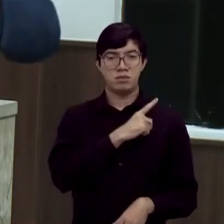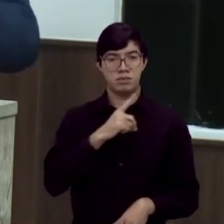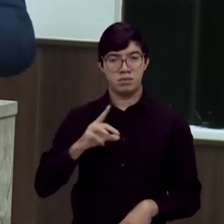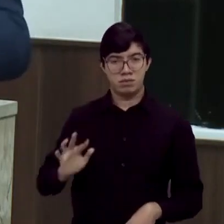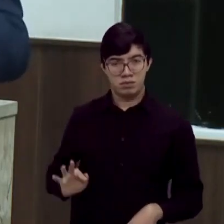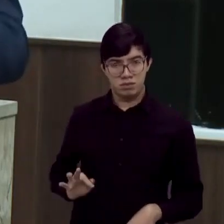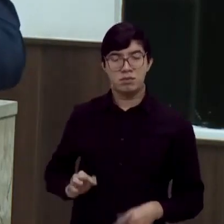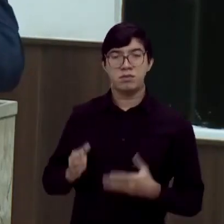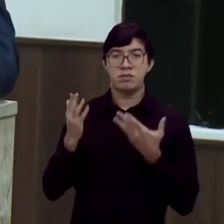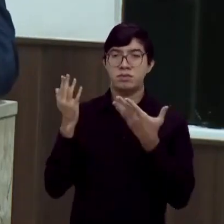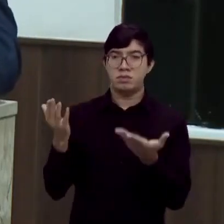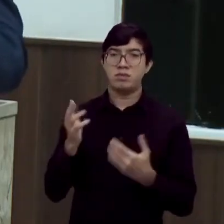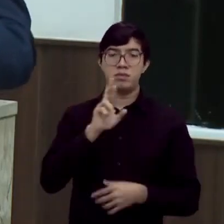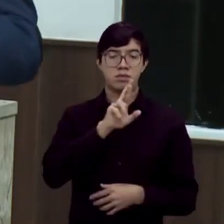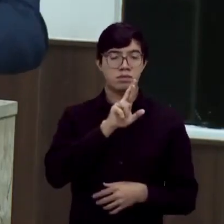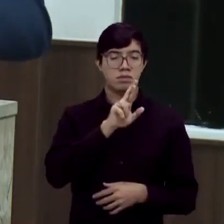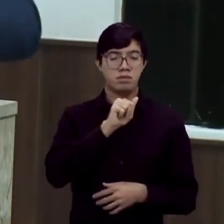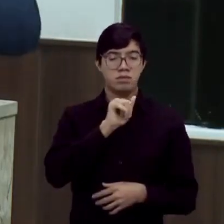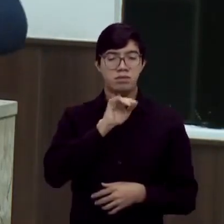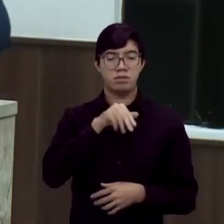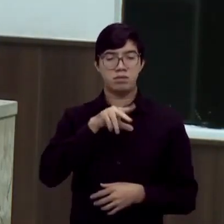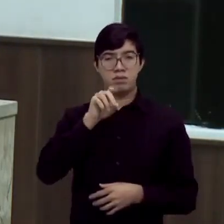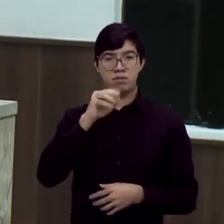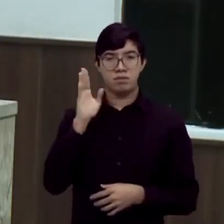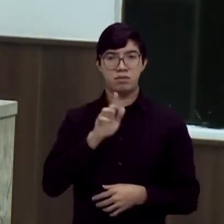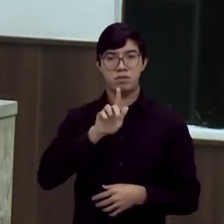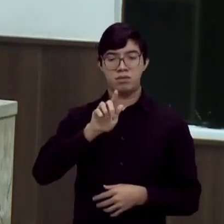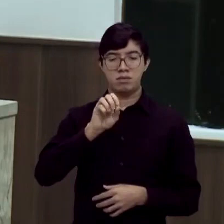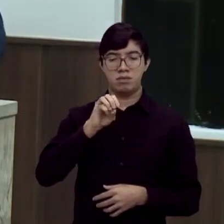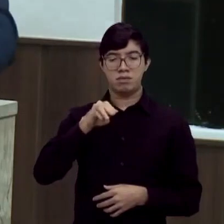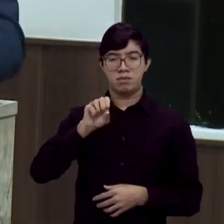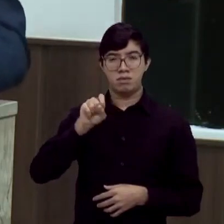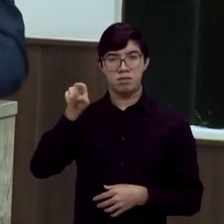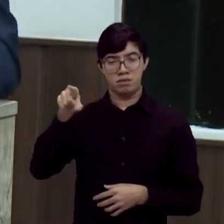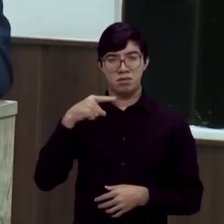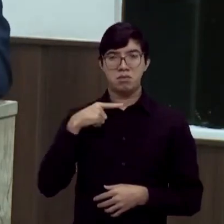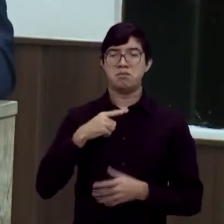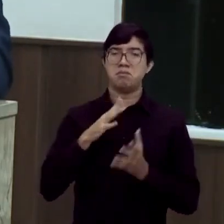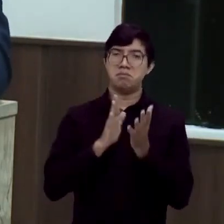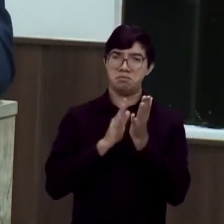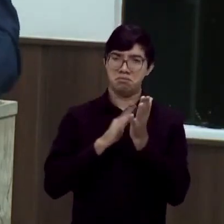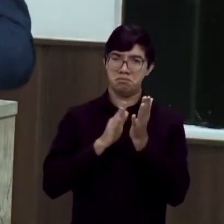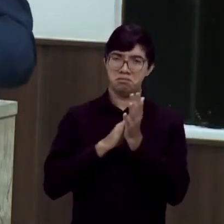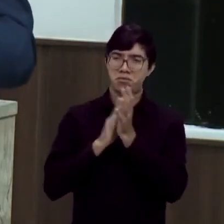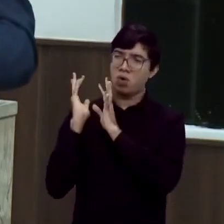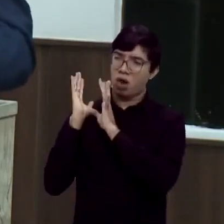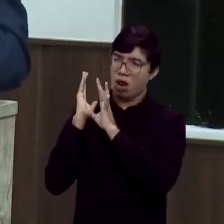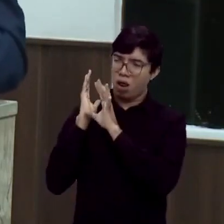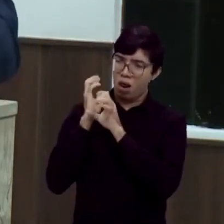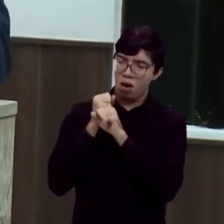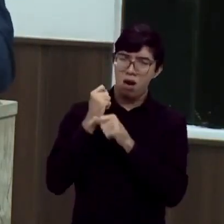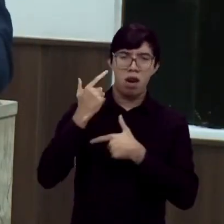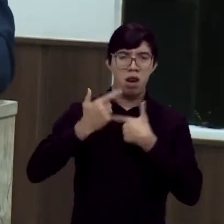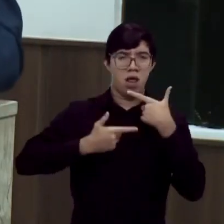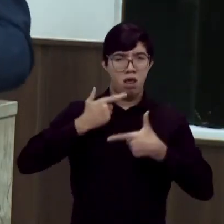deputado federal, Raimundo Gomes e Matos. Parabenizar a iniciativa pelo histórico, pelo passado, dito aqui pelo vereador Júlio